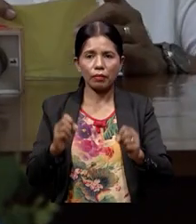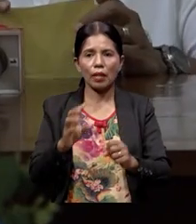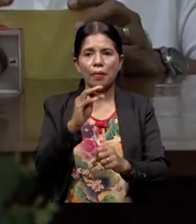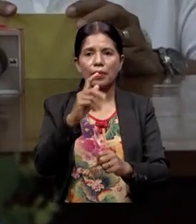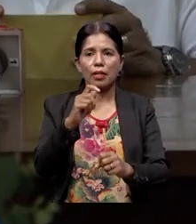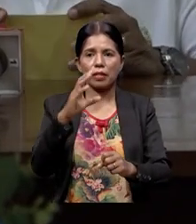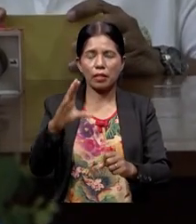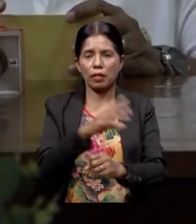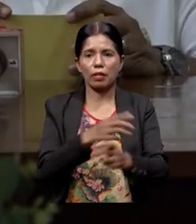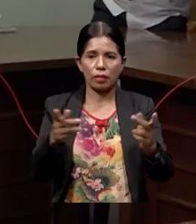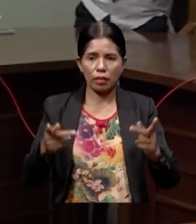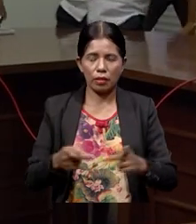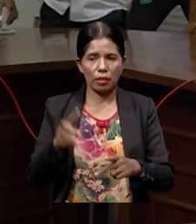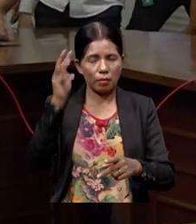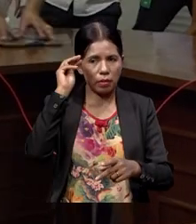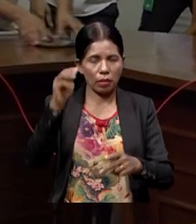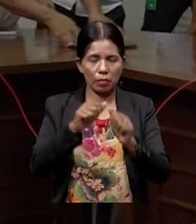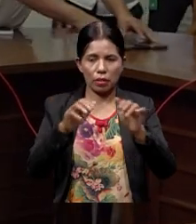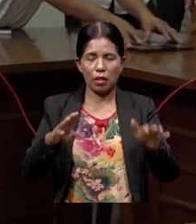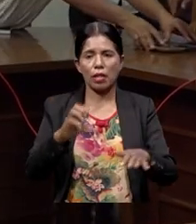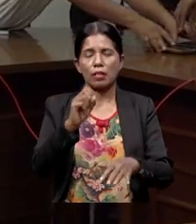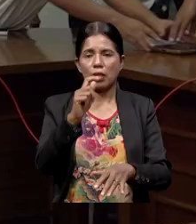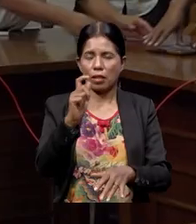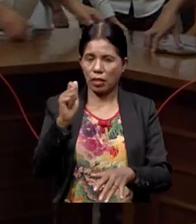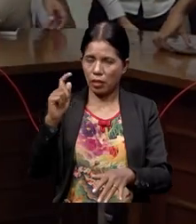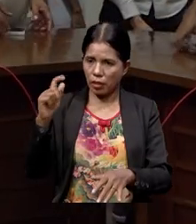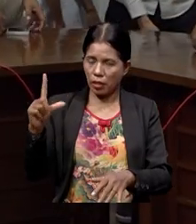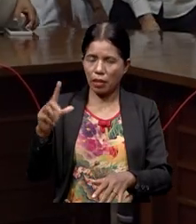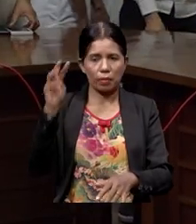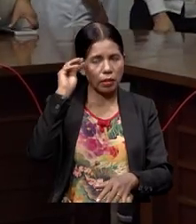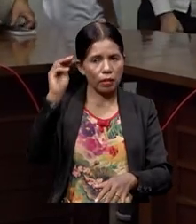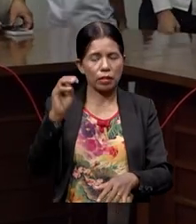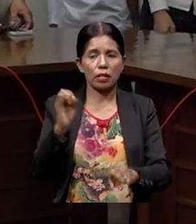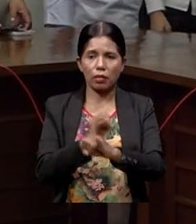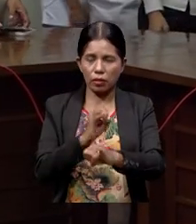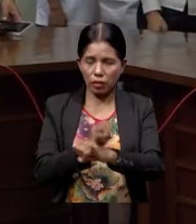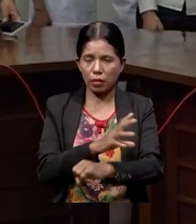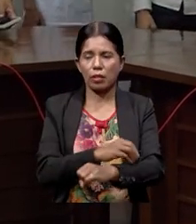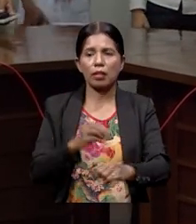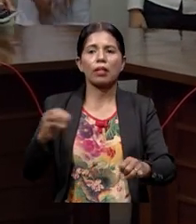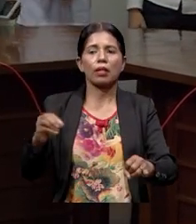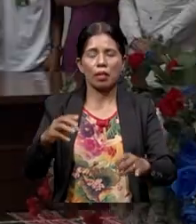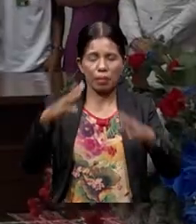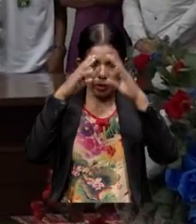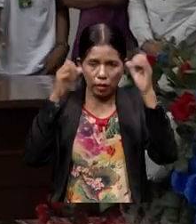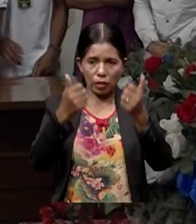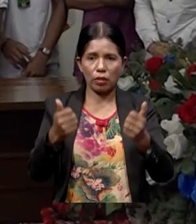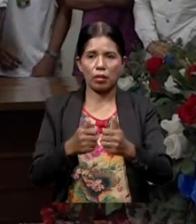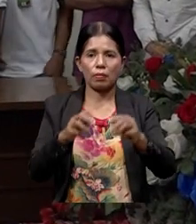no ambiente, ministro administração estatal, ministro comércio no indústria, no MOS, presidente